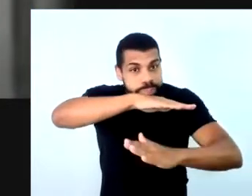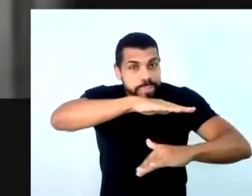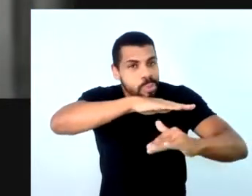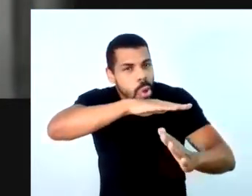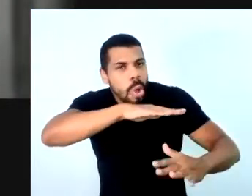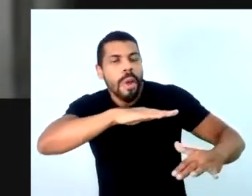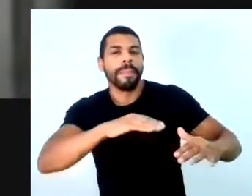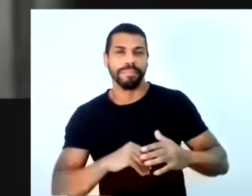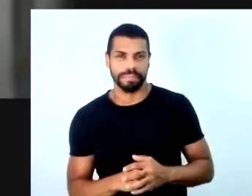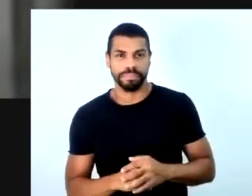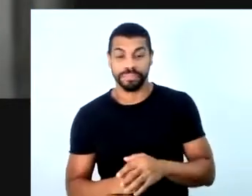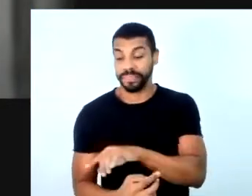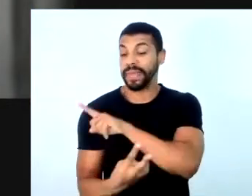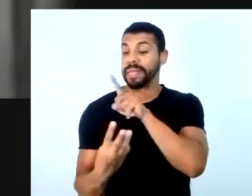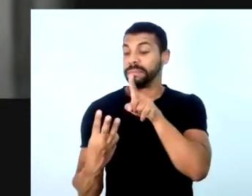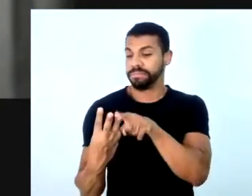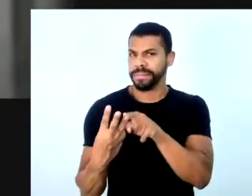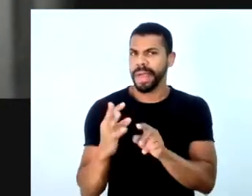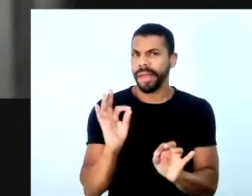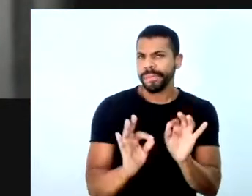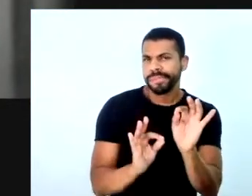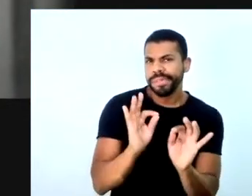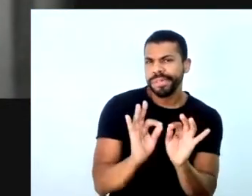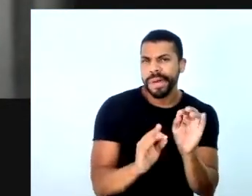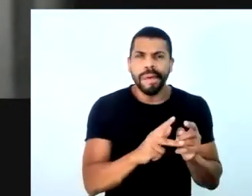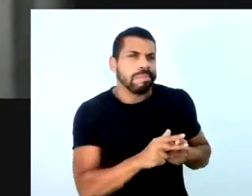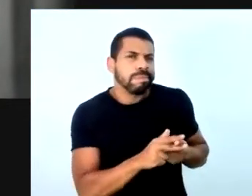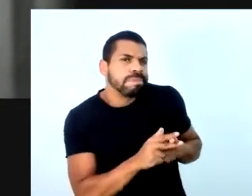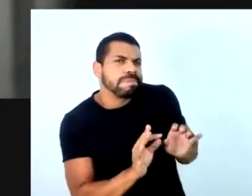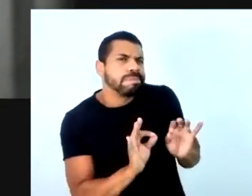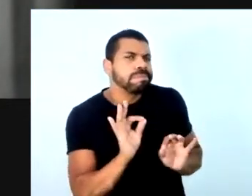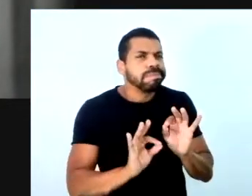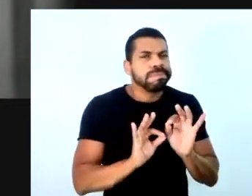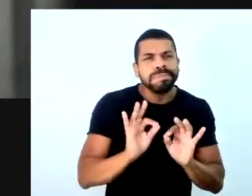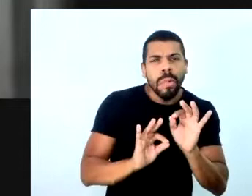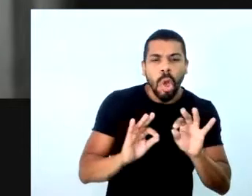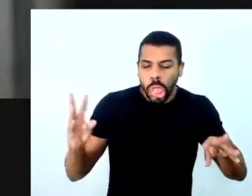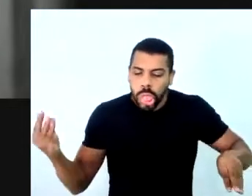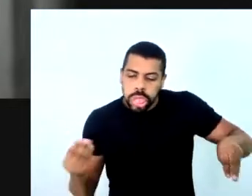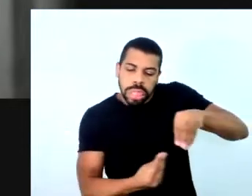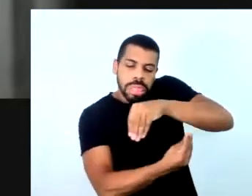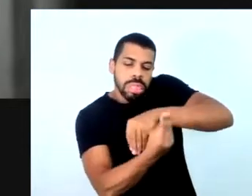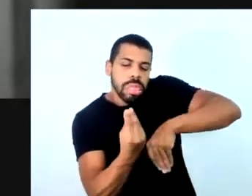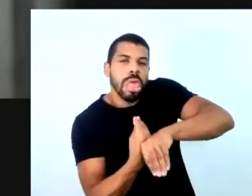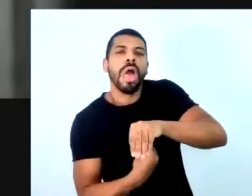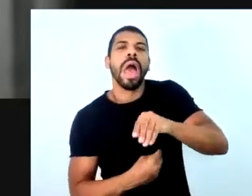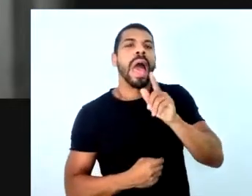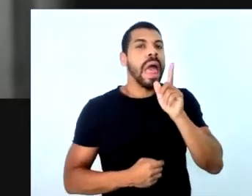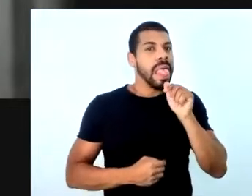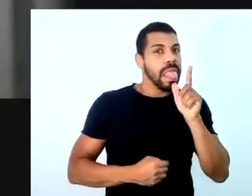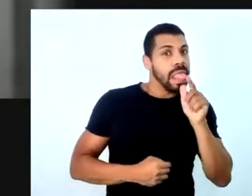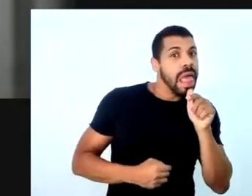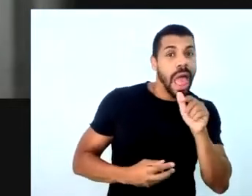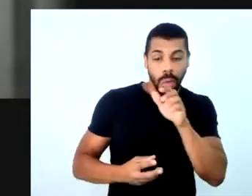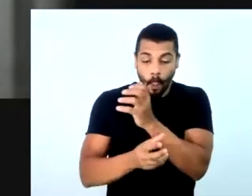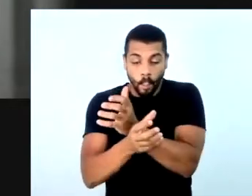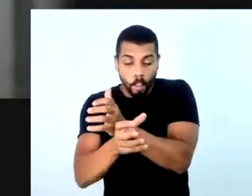que filmou, tivemos as etapas de ajuste desse material filmado e junção da parte seca com a parte molhada